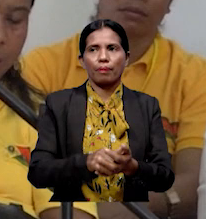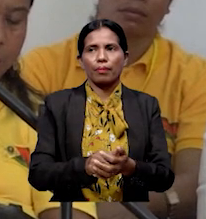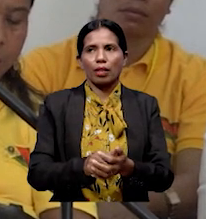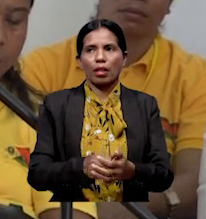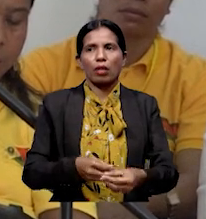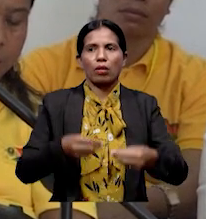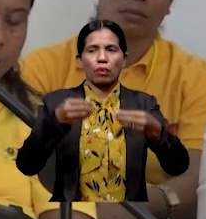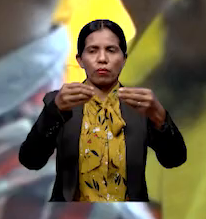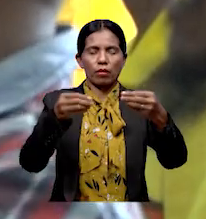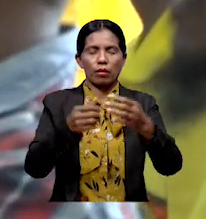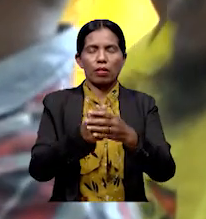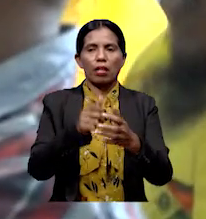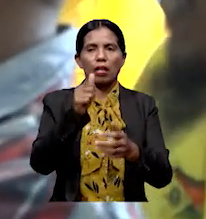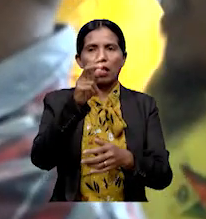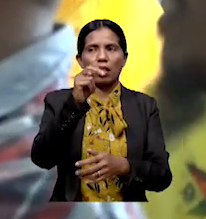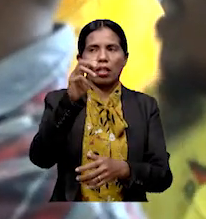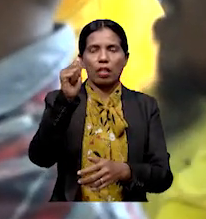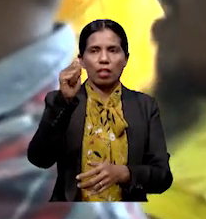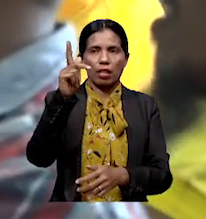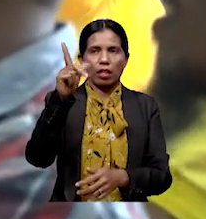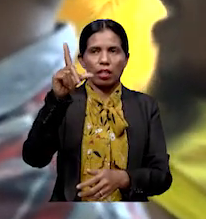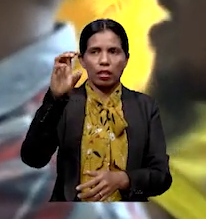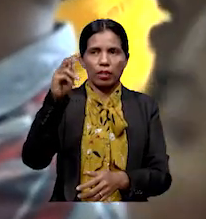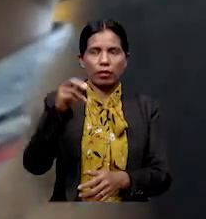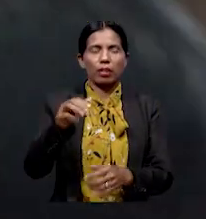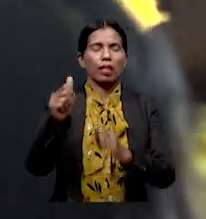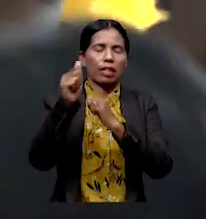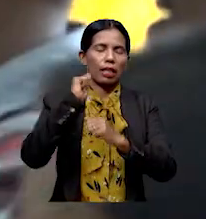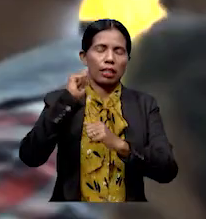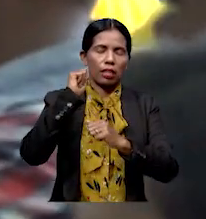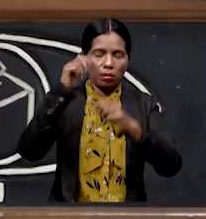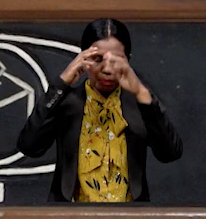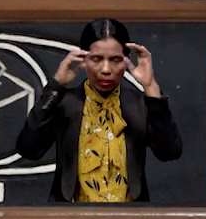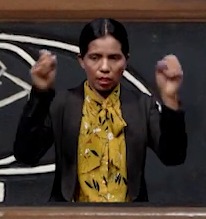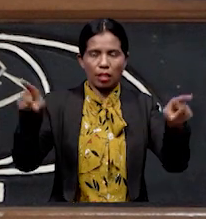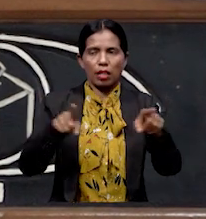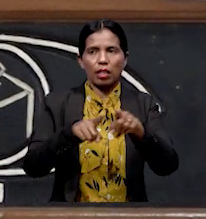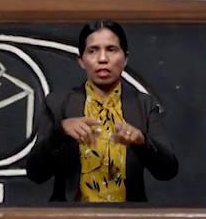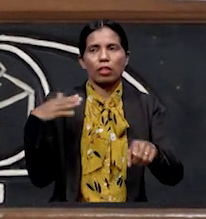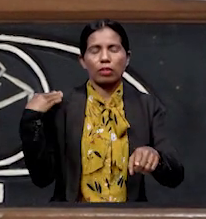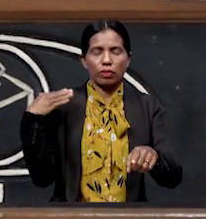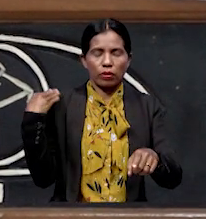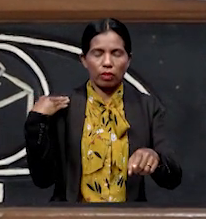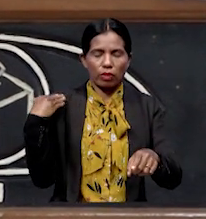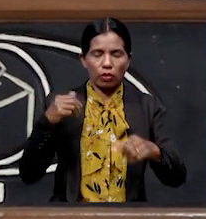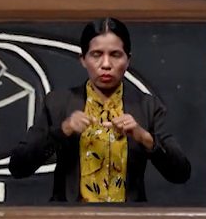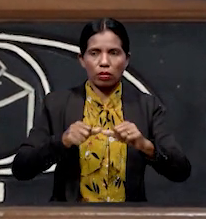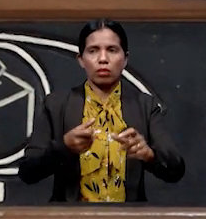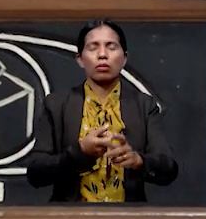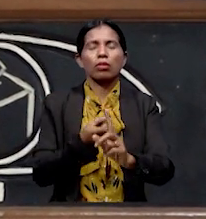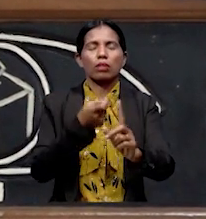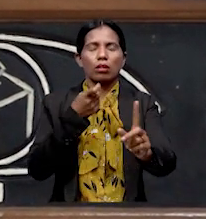motiva Anacleto Bento Ferreira hodi sai kandidatu ba Presiden Republika tambah nudar gerasaun kontinuador ho apoi Hussi